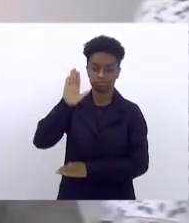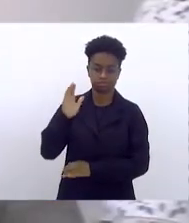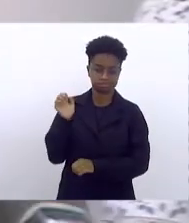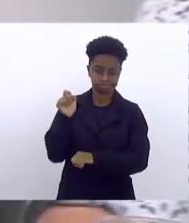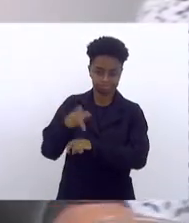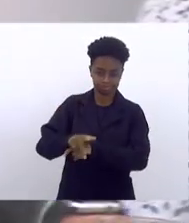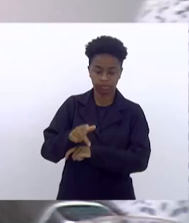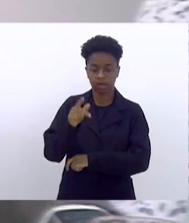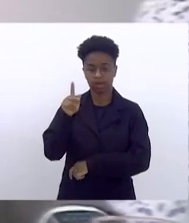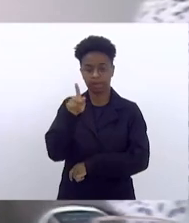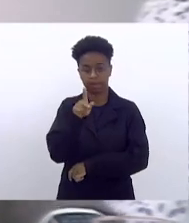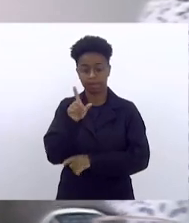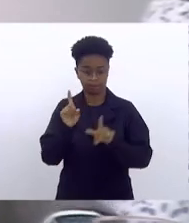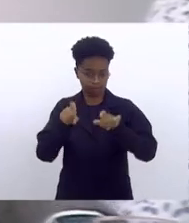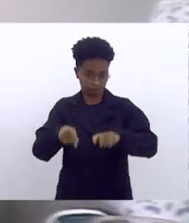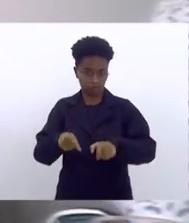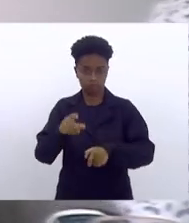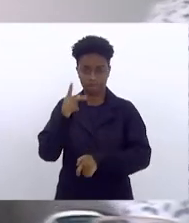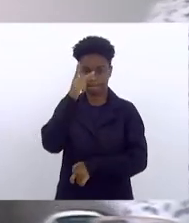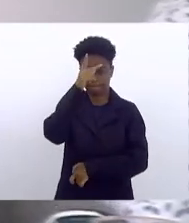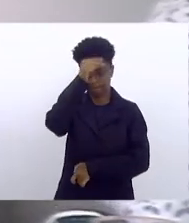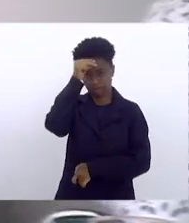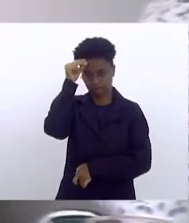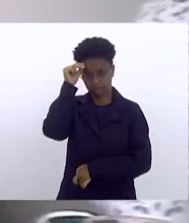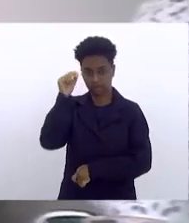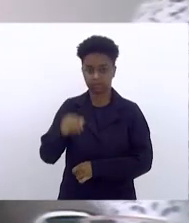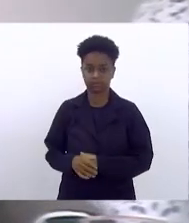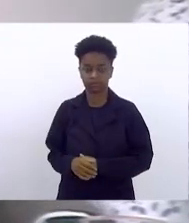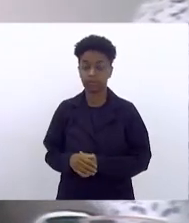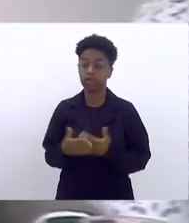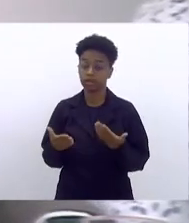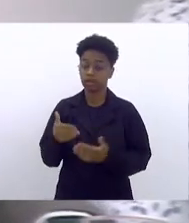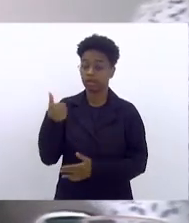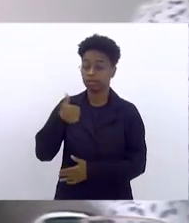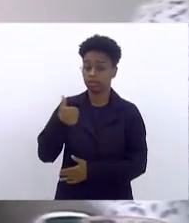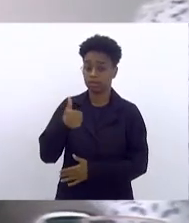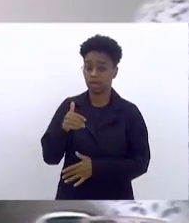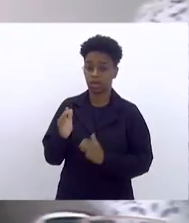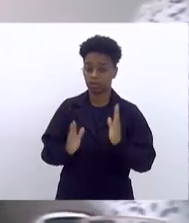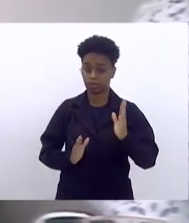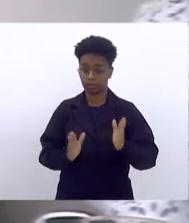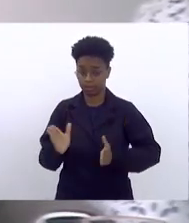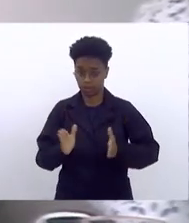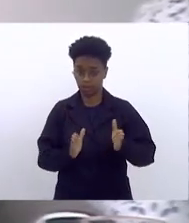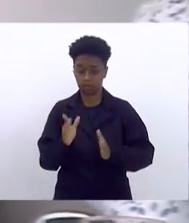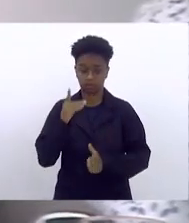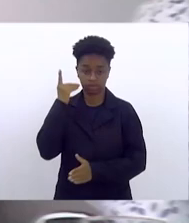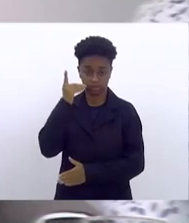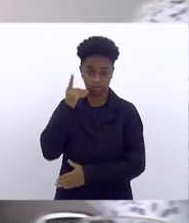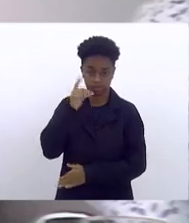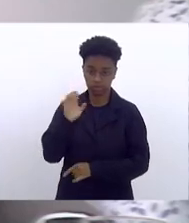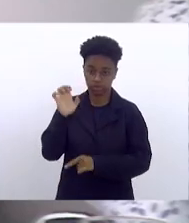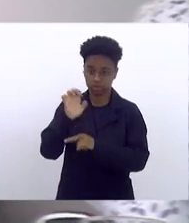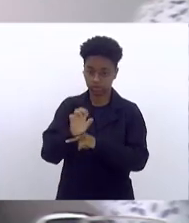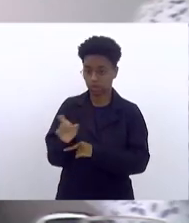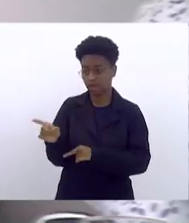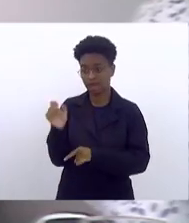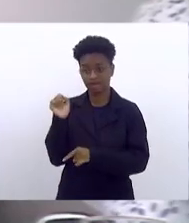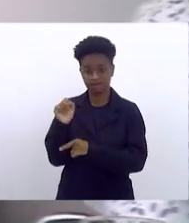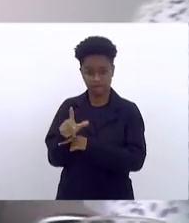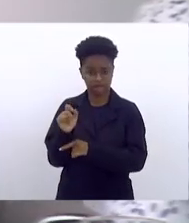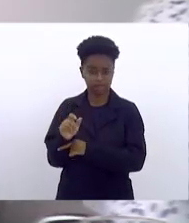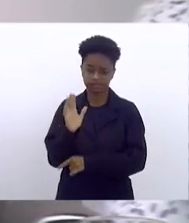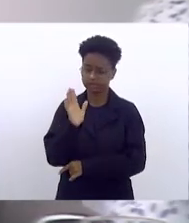é fora da curva tanto que no primeiro mandato de deputada estadual a vaga dela já estava